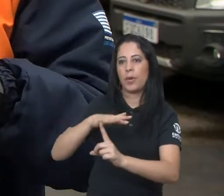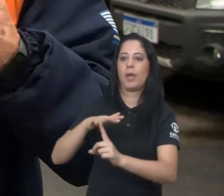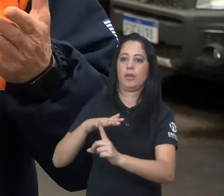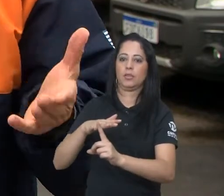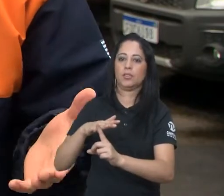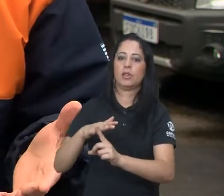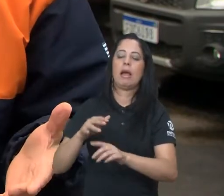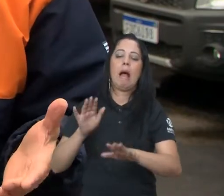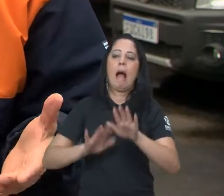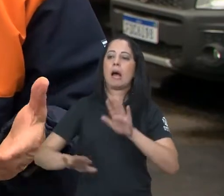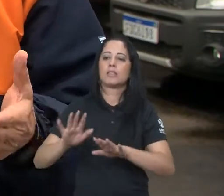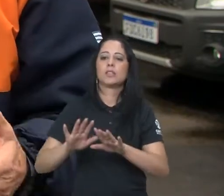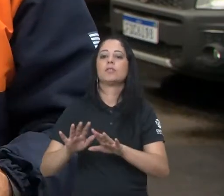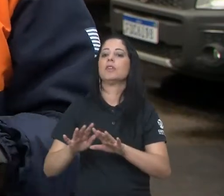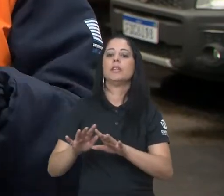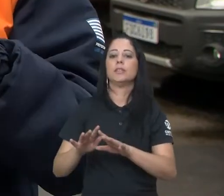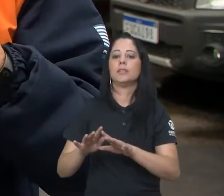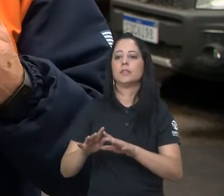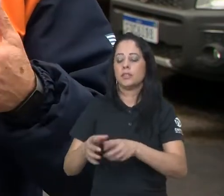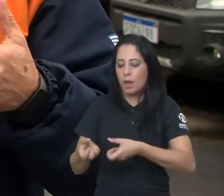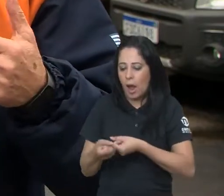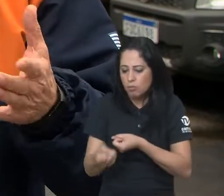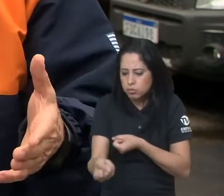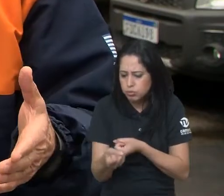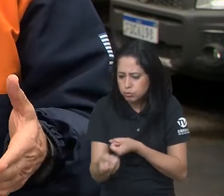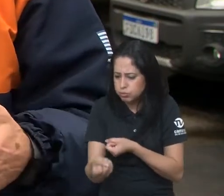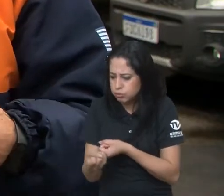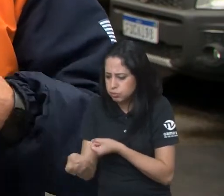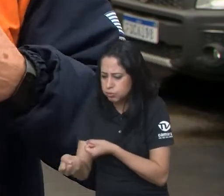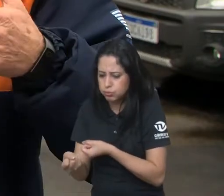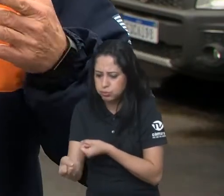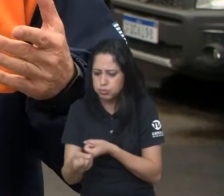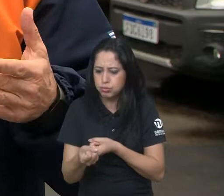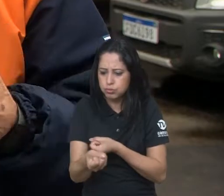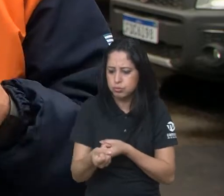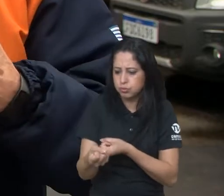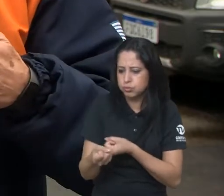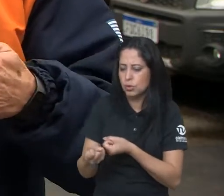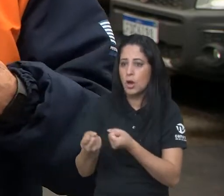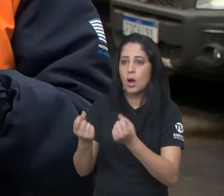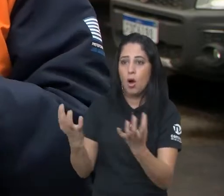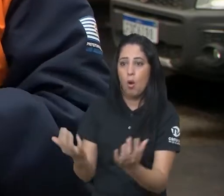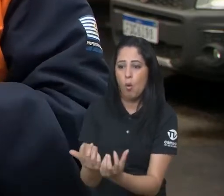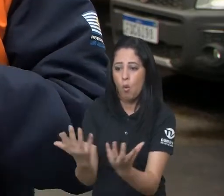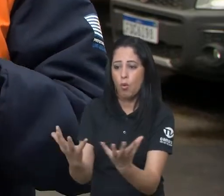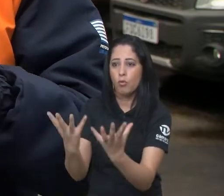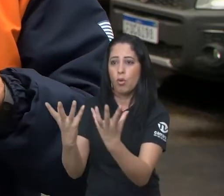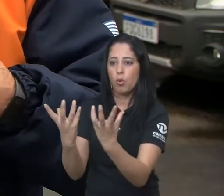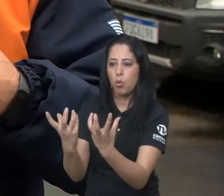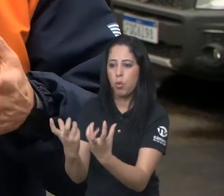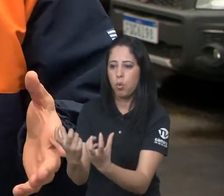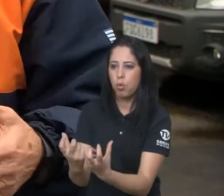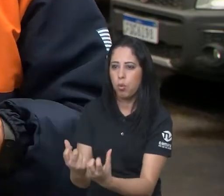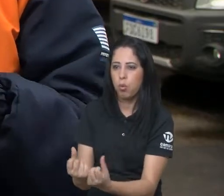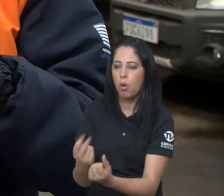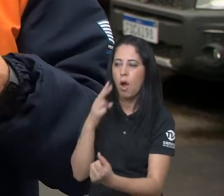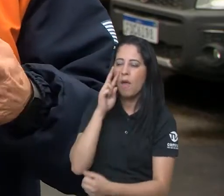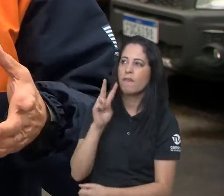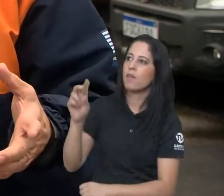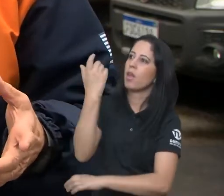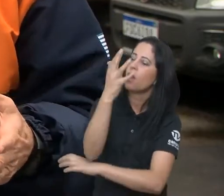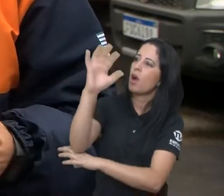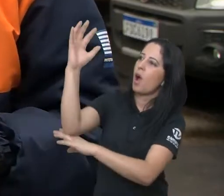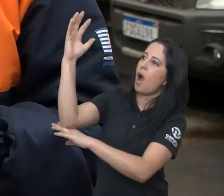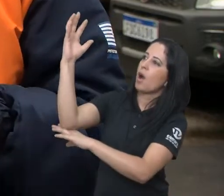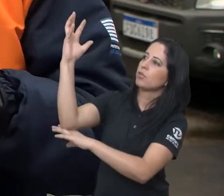vezes você combate um fogo, você vai observar que árvores, né, de 10,